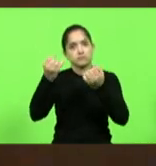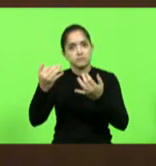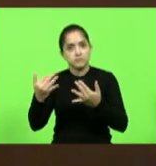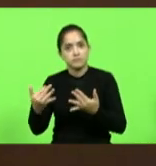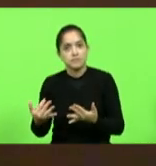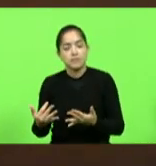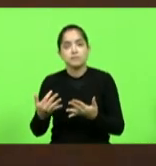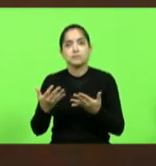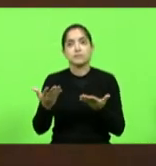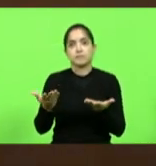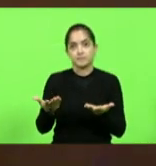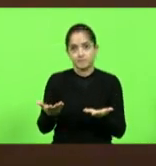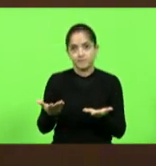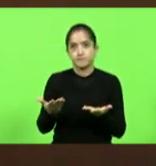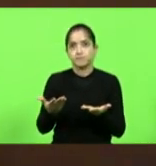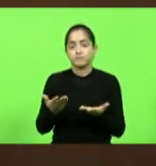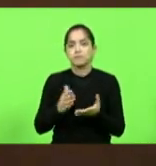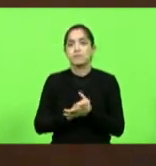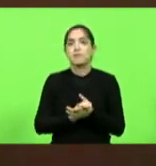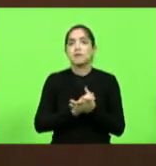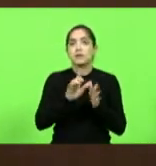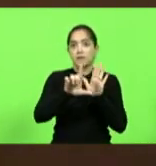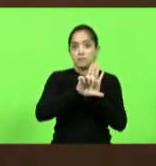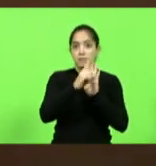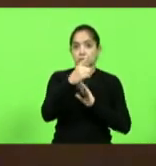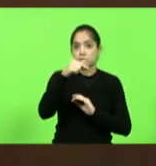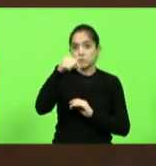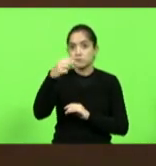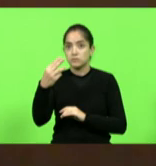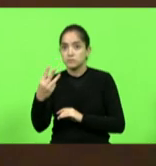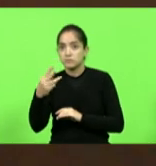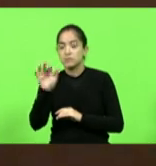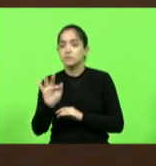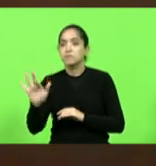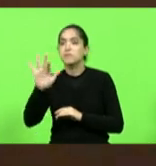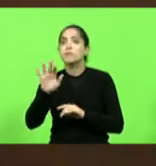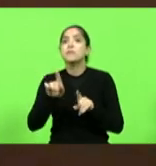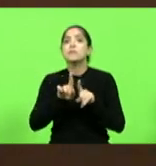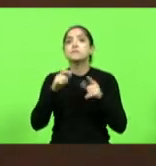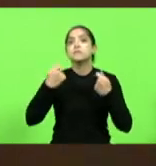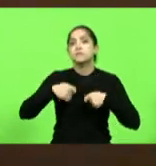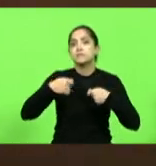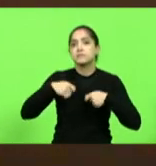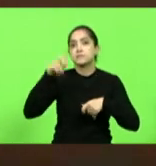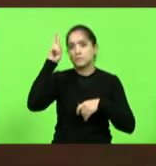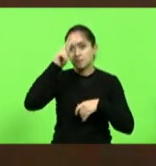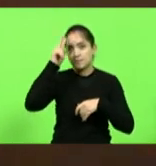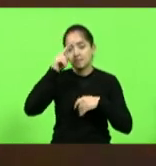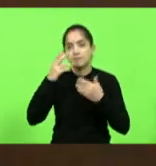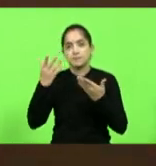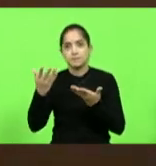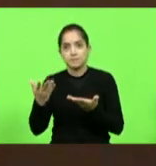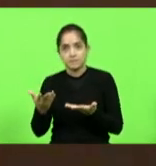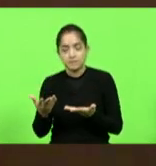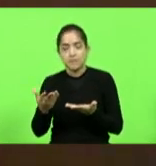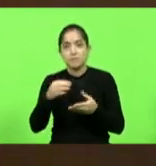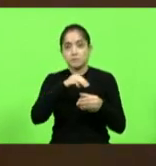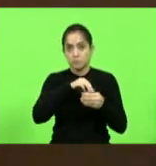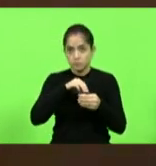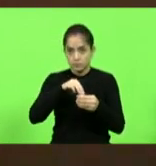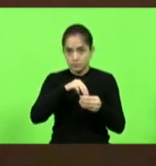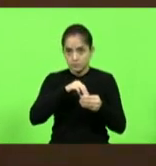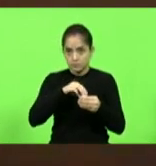respeito da Lei 173, da Lei Federal, mas é preciso lembrar, sim, como dirigente, que os municípios